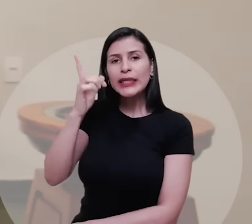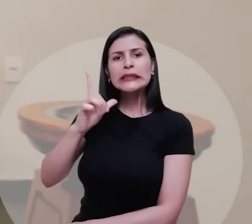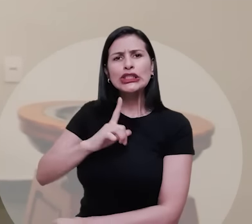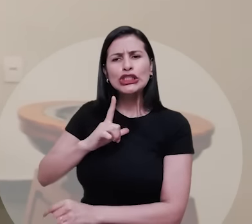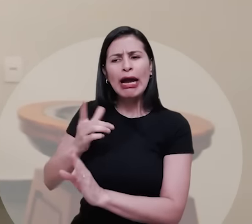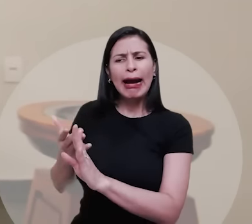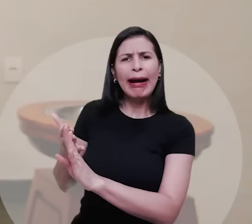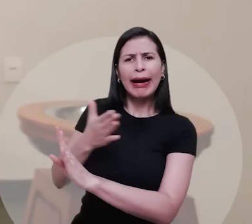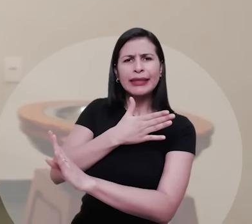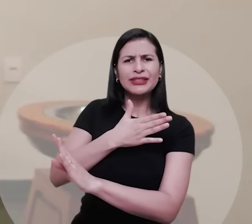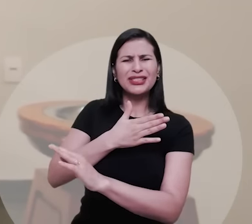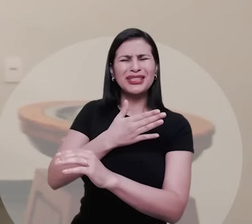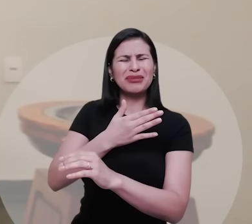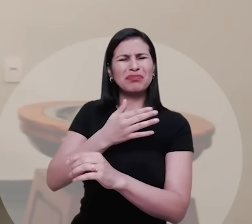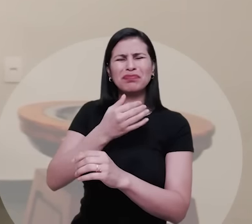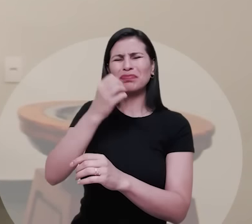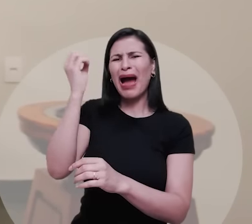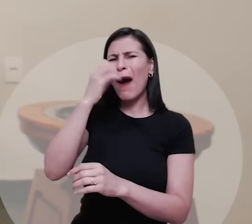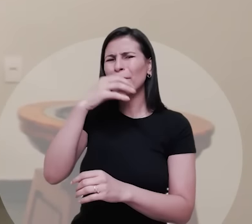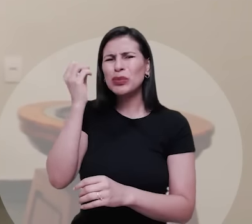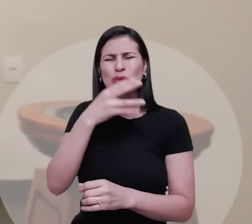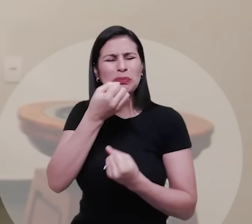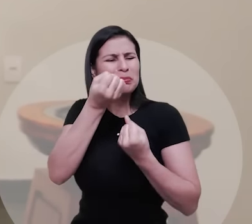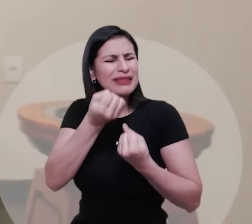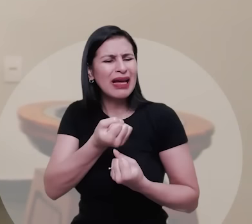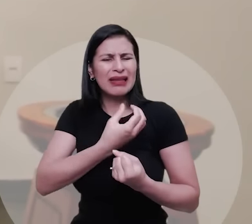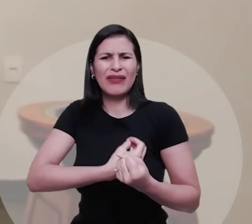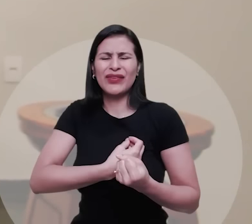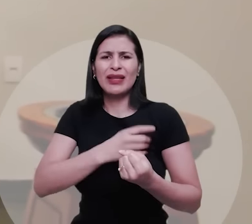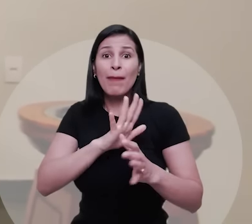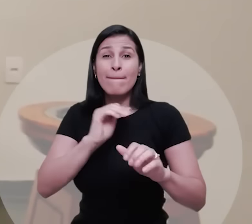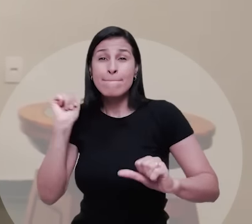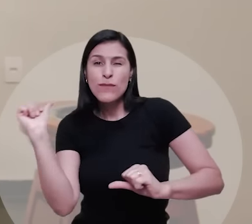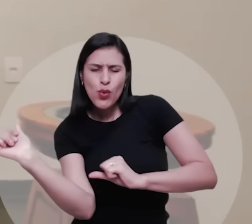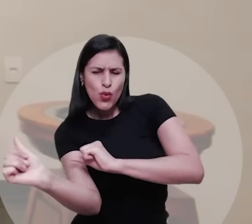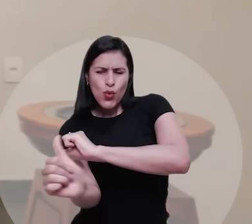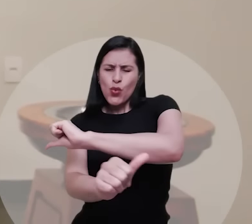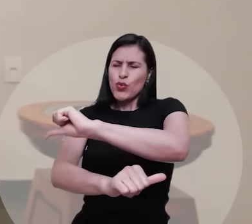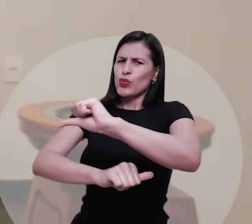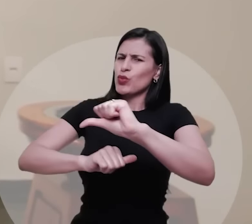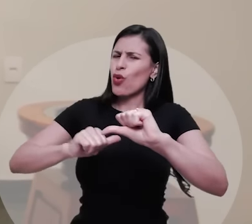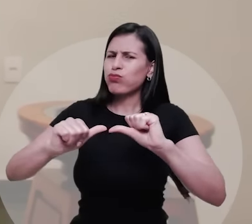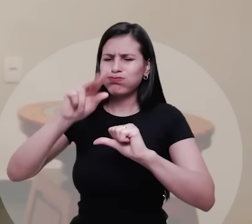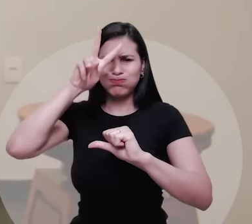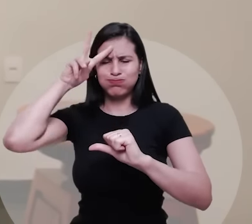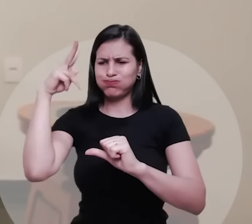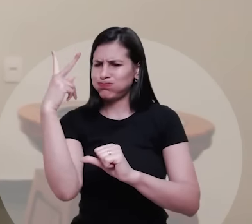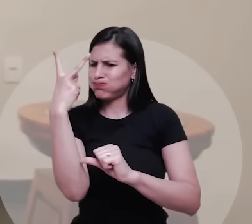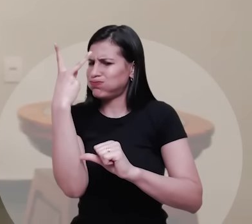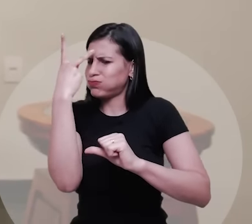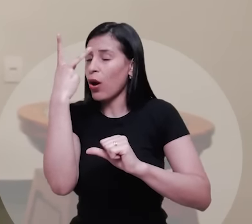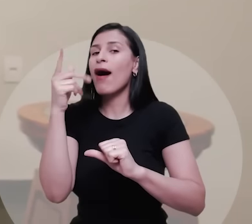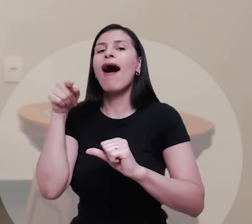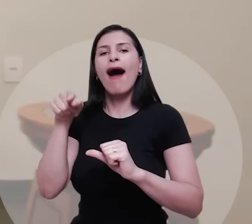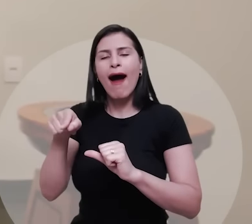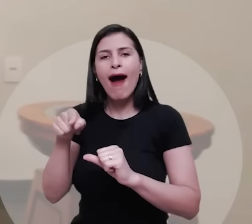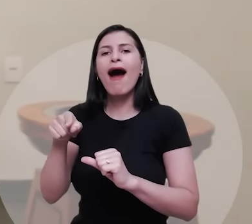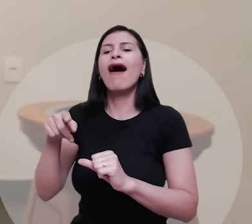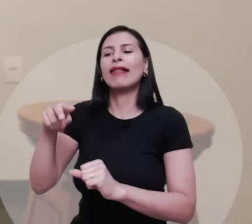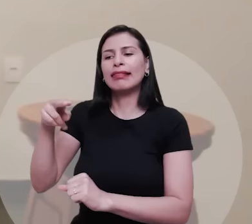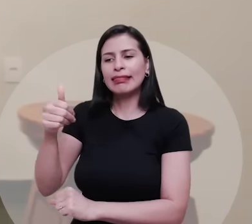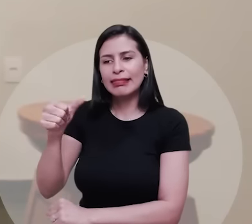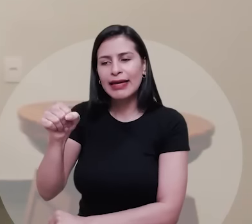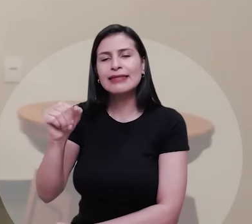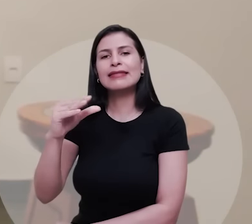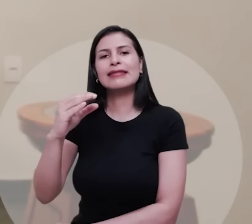desregrada, nasceu de novo porque mudou radicalmente a sua vida. Mas por que então